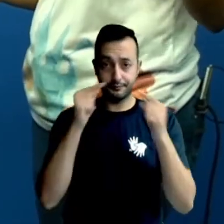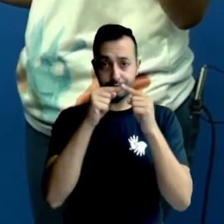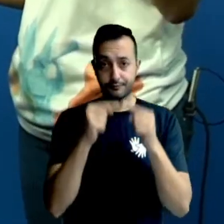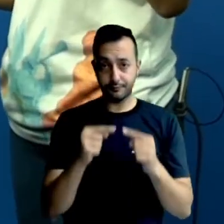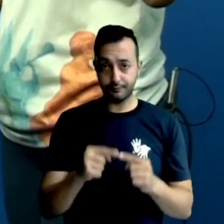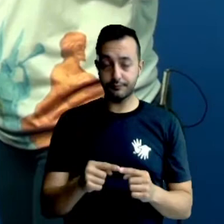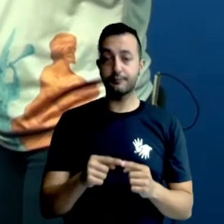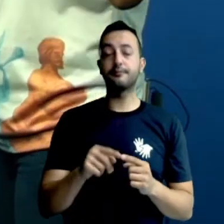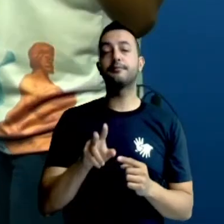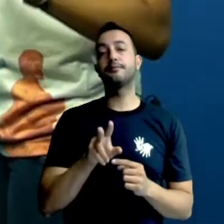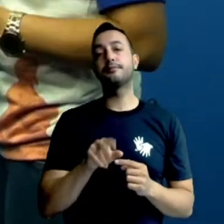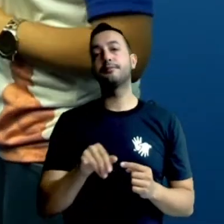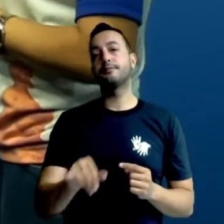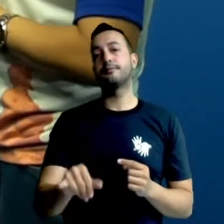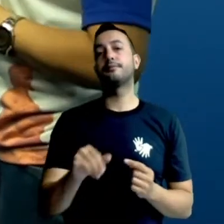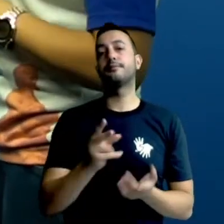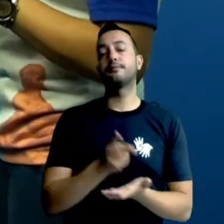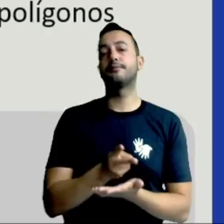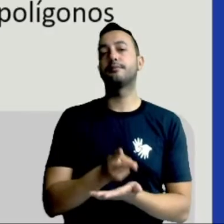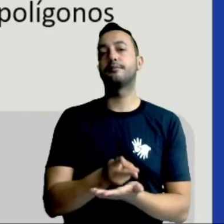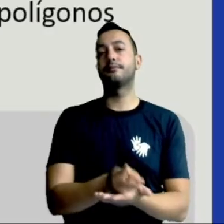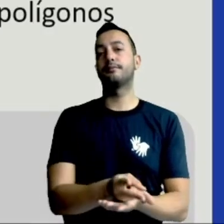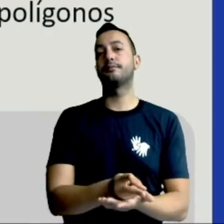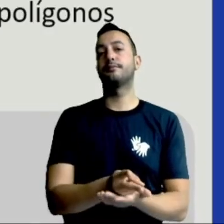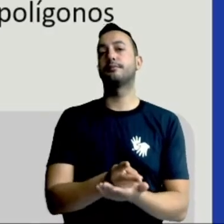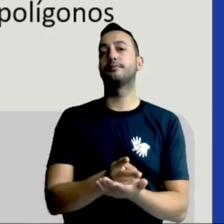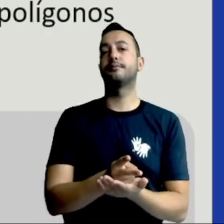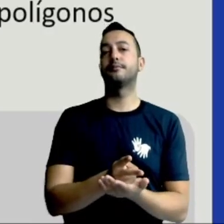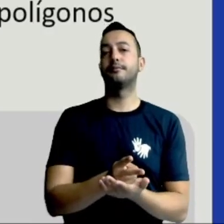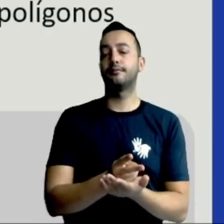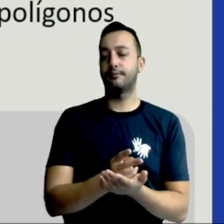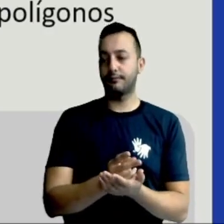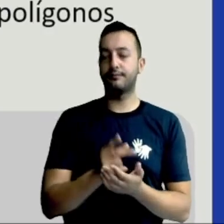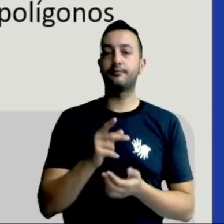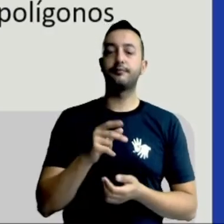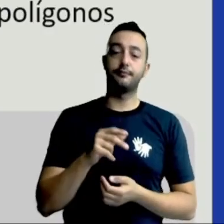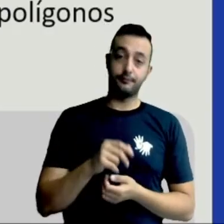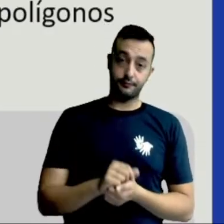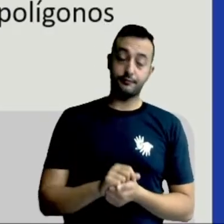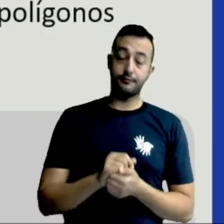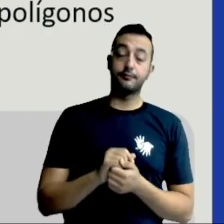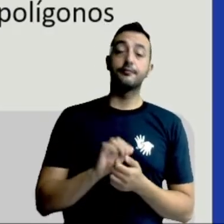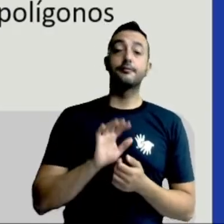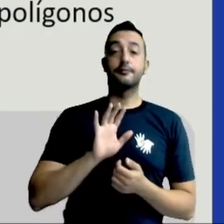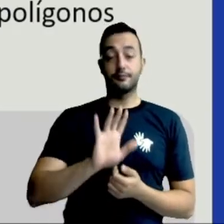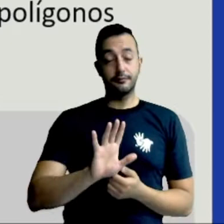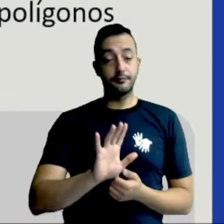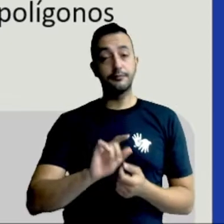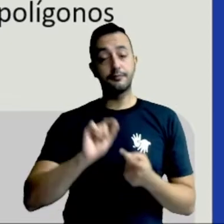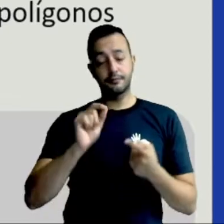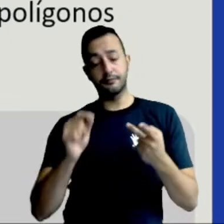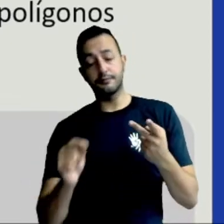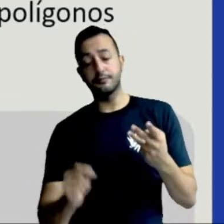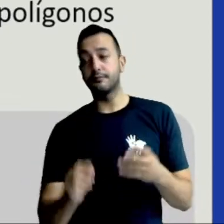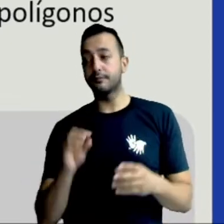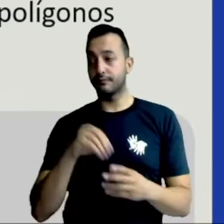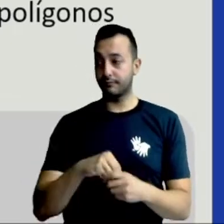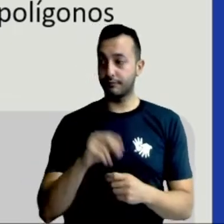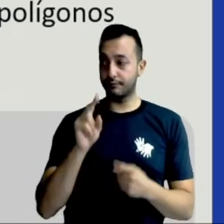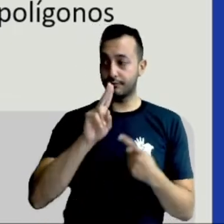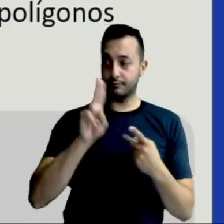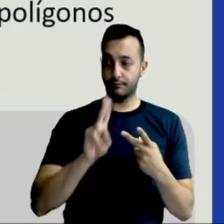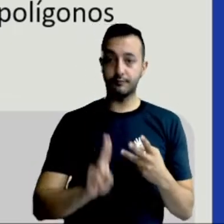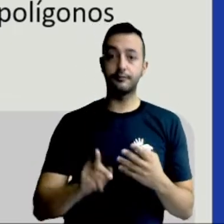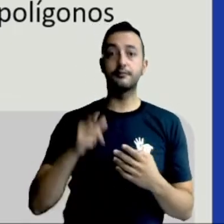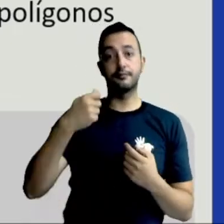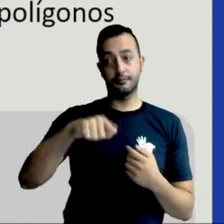aplicações. A gente vai estar sempre aí vendo polígonos regulares. E os elementos dos polígonos, tá aí. Esses nominhos